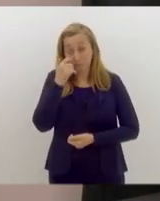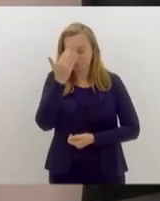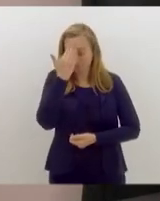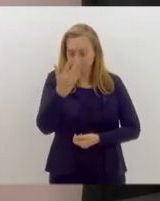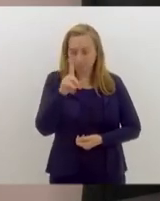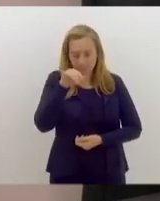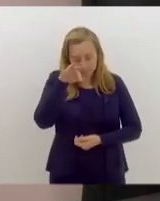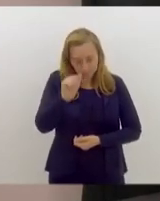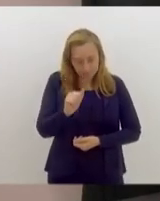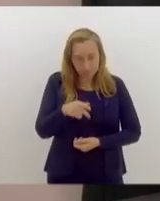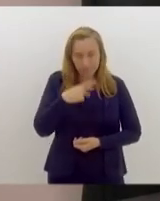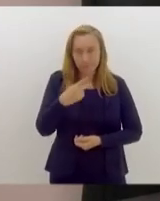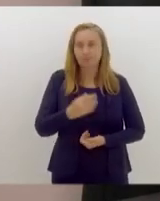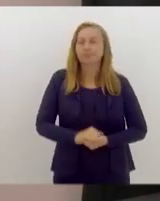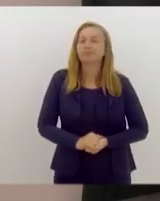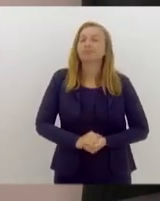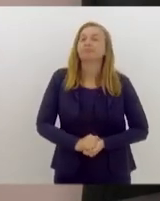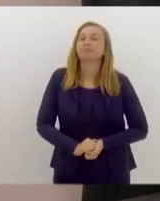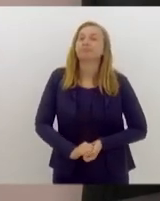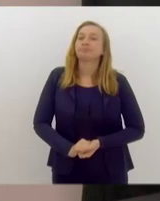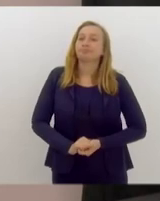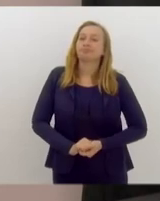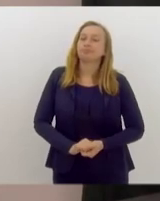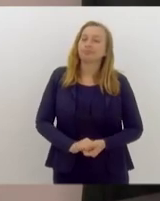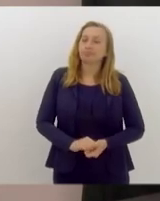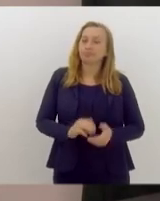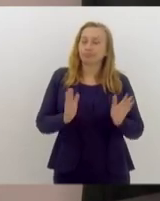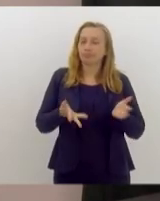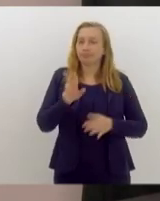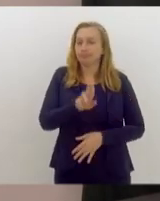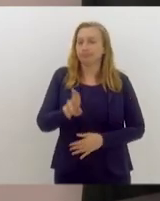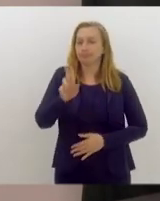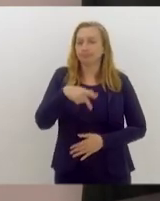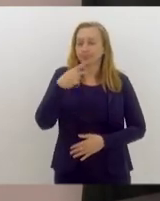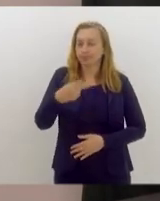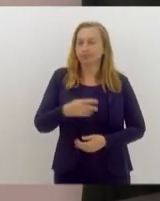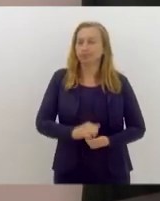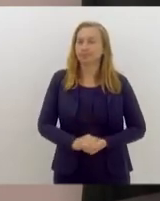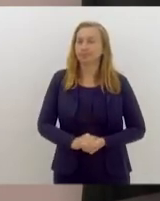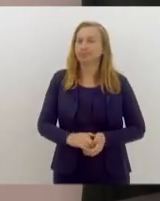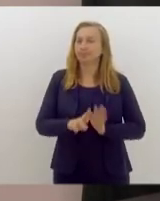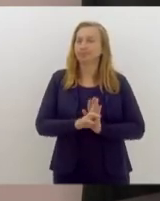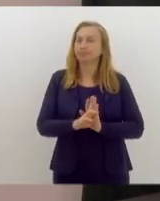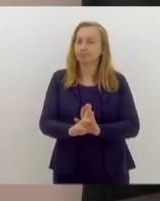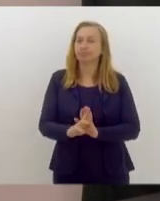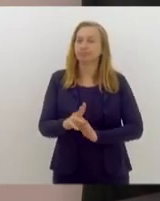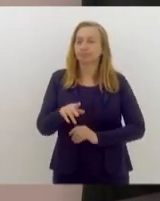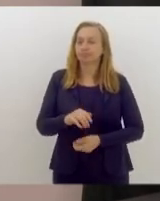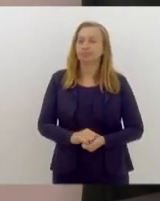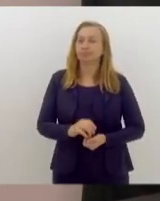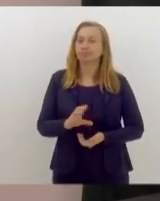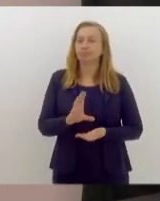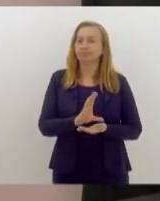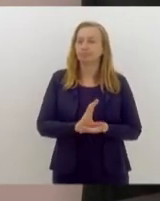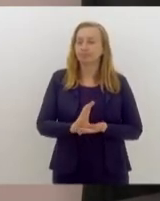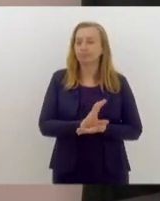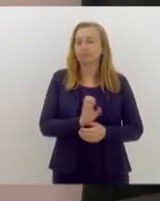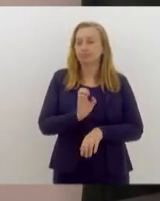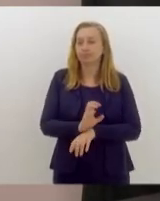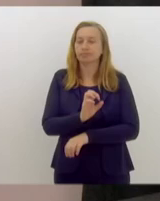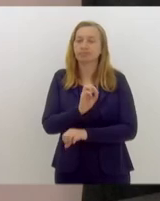Obrigado, Luciane, pela participação. Chamo agora para fazer uso da palavra o representante aqui do Conselho Estadual de Educação,